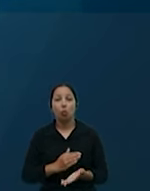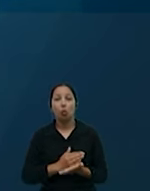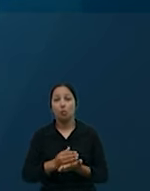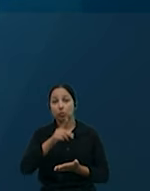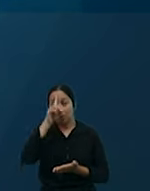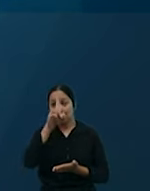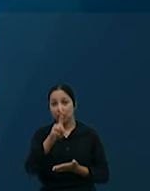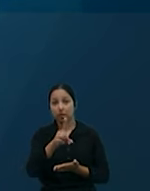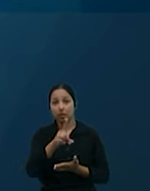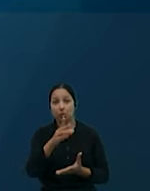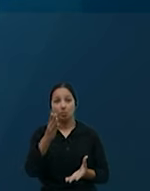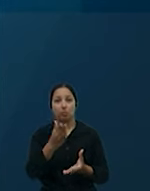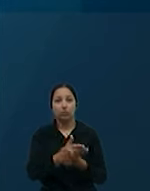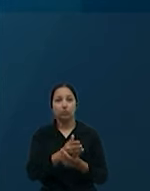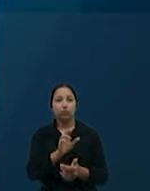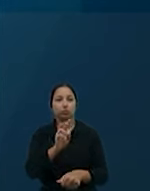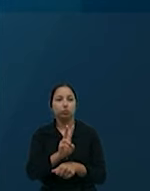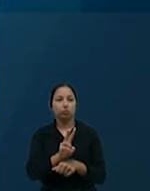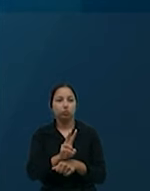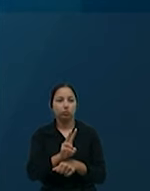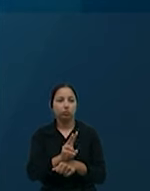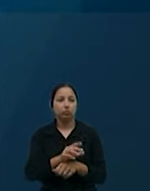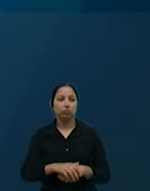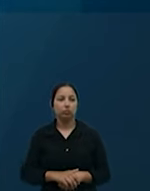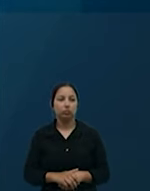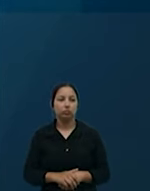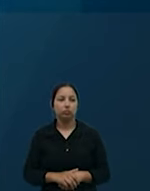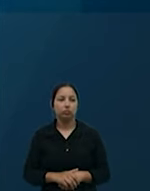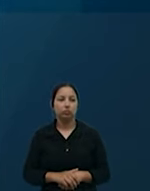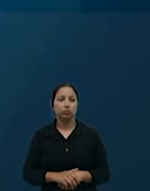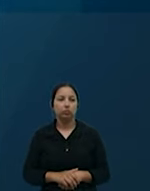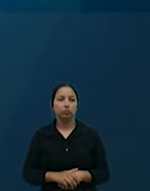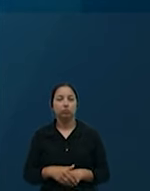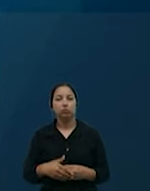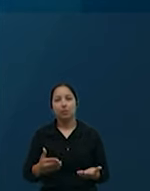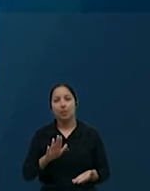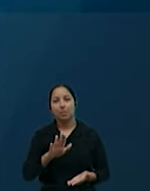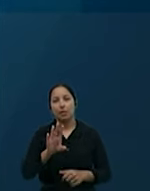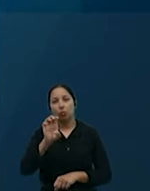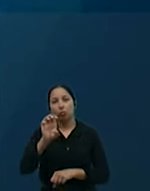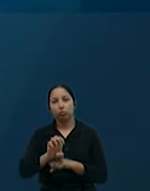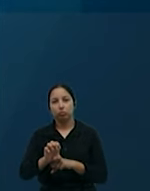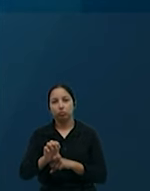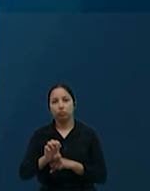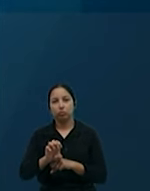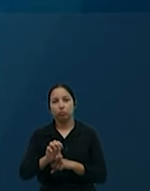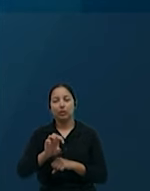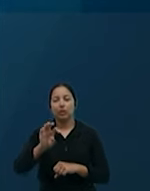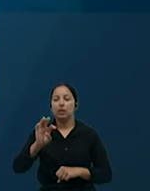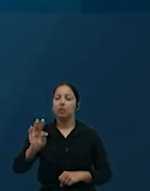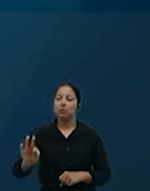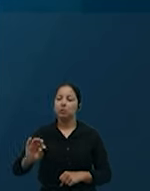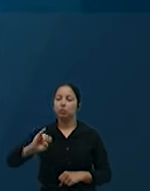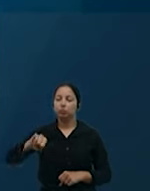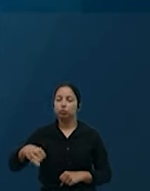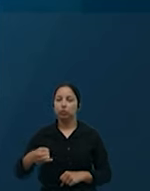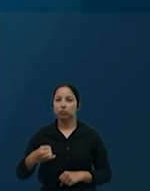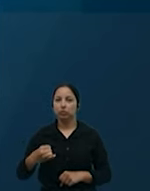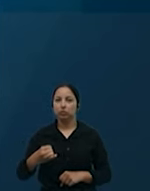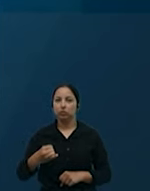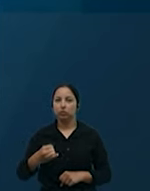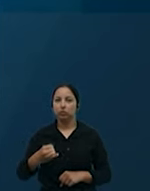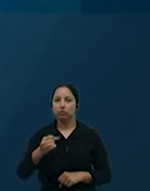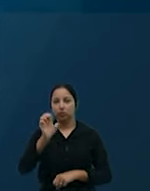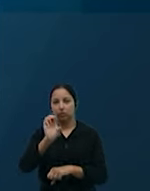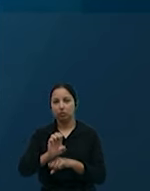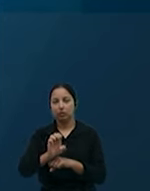segurança, em que a competência originária era do Estado, o Tribunal de Justiça do Paraná. E, ao resolver